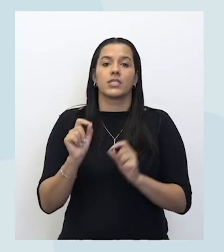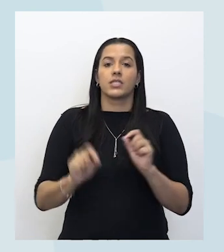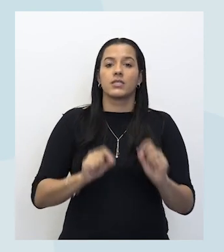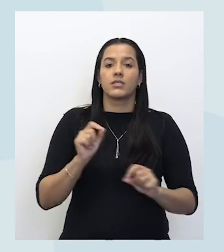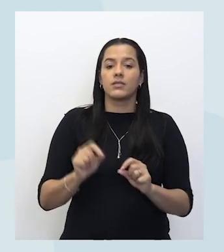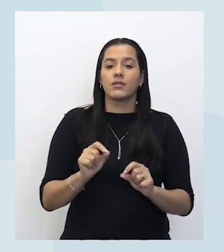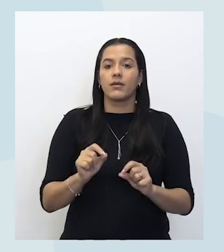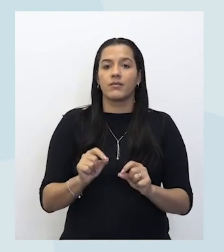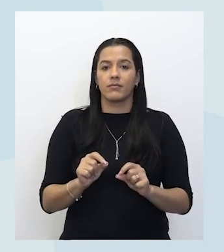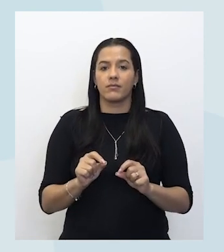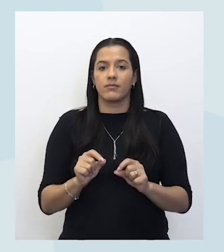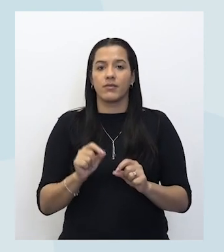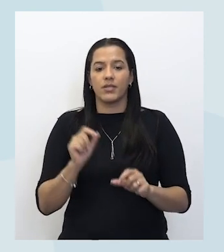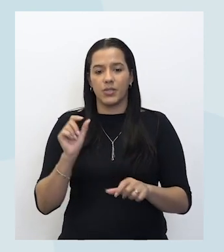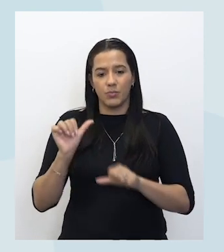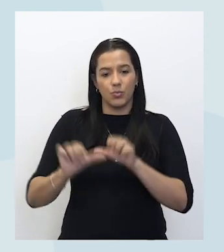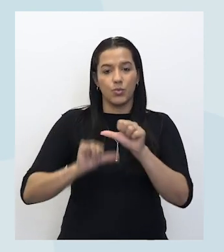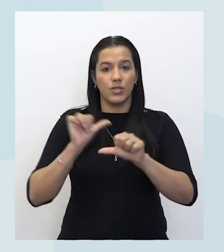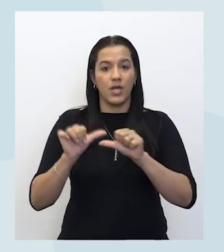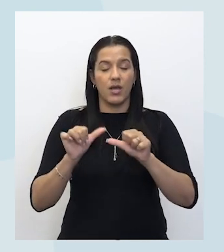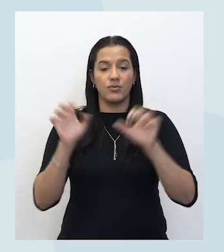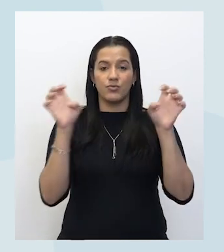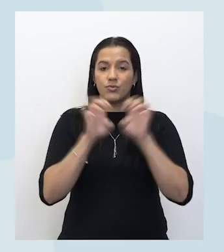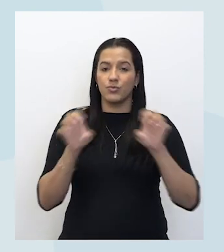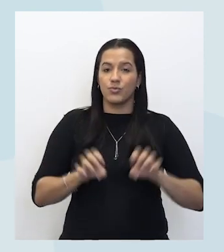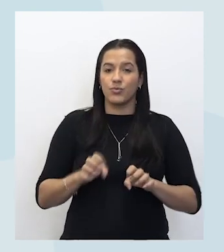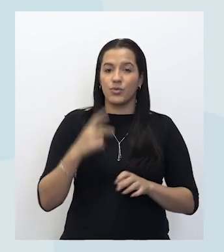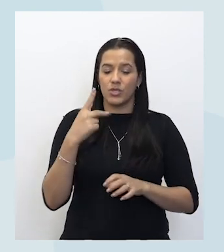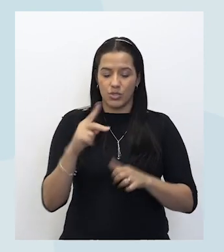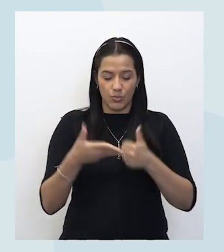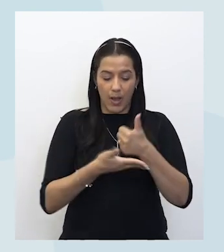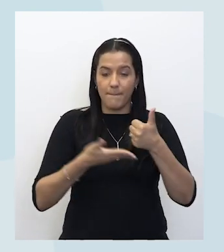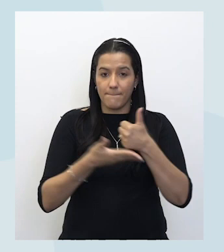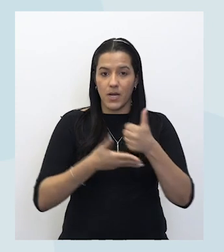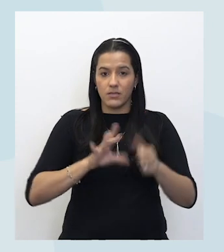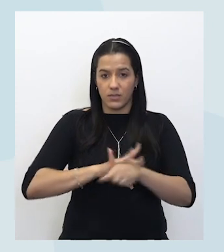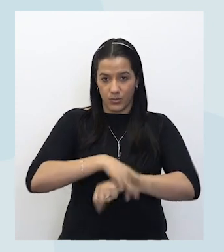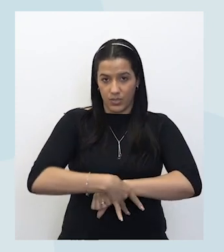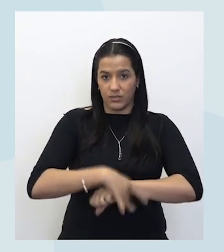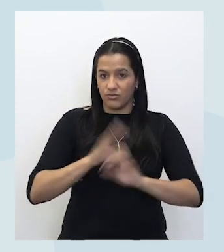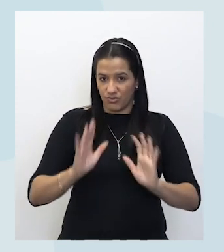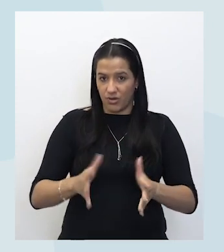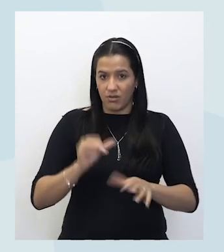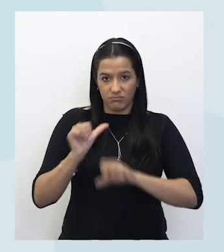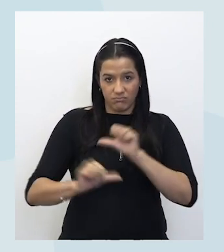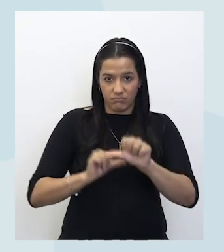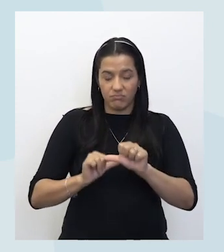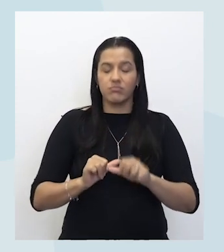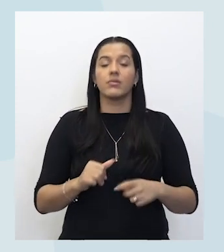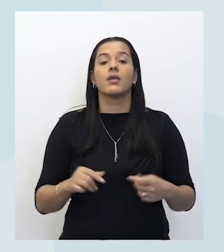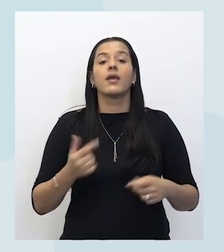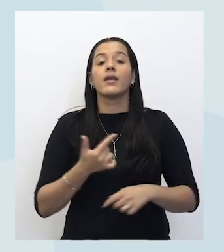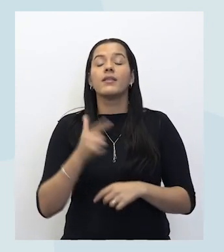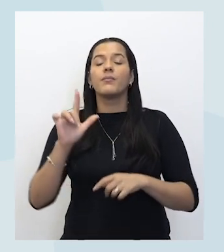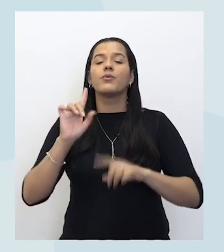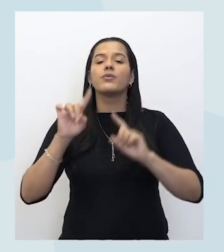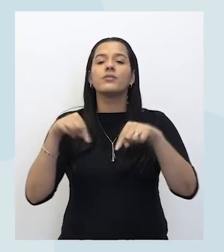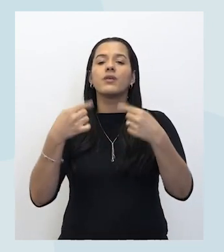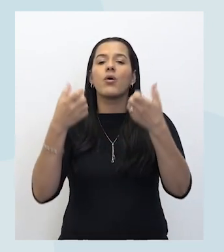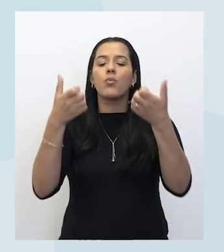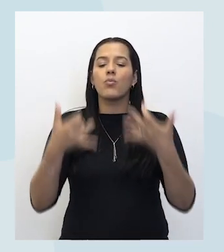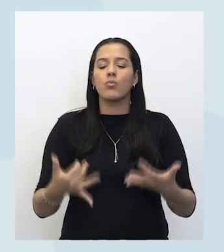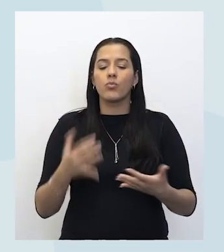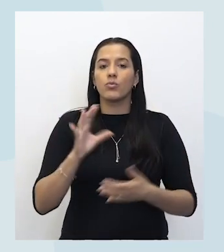se desfazer da estrutura que era a sua base e segurança? O que aconteceu depois? Então, a